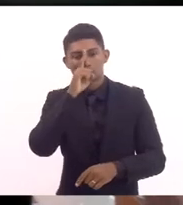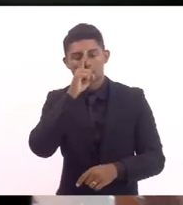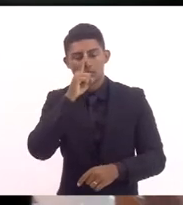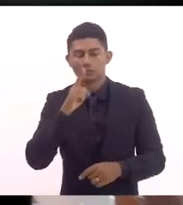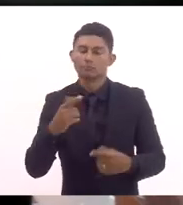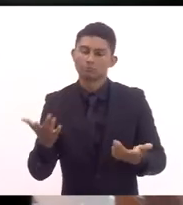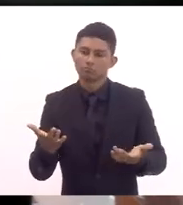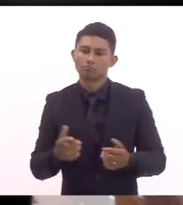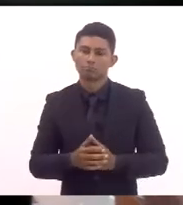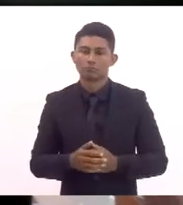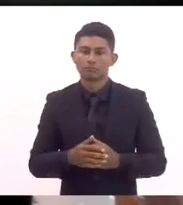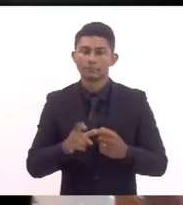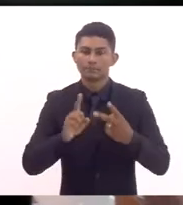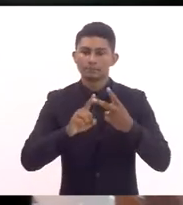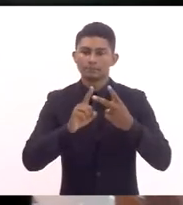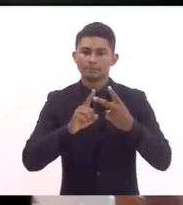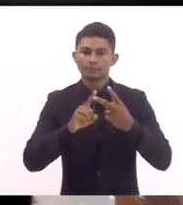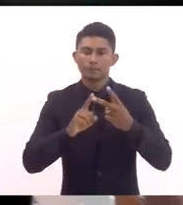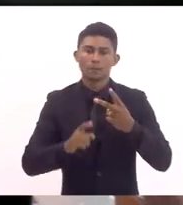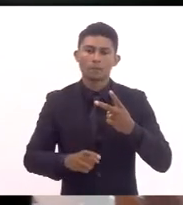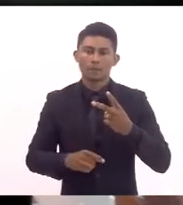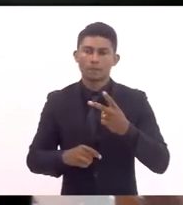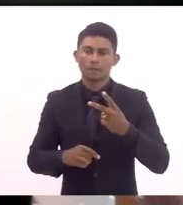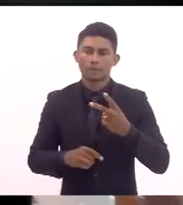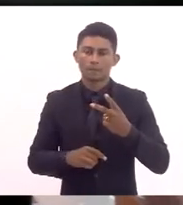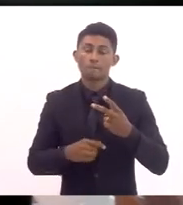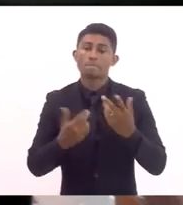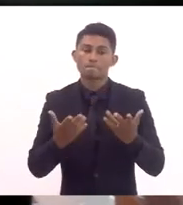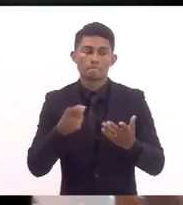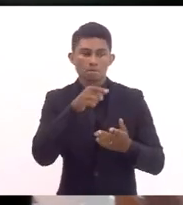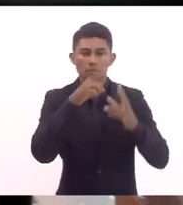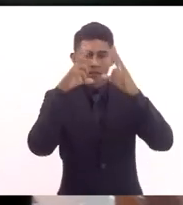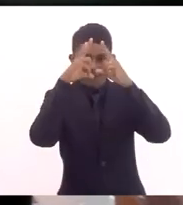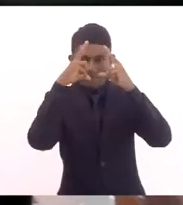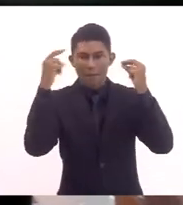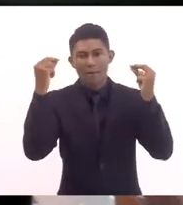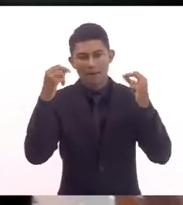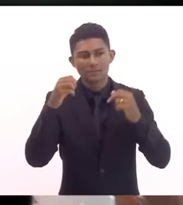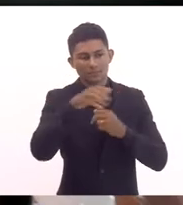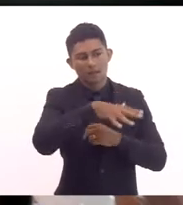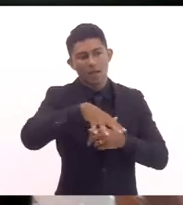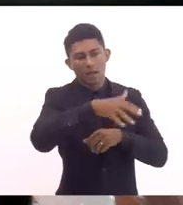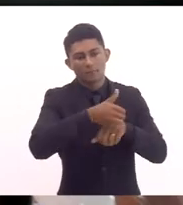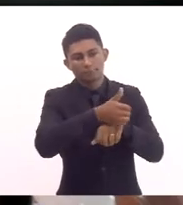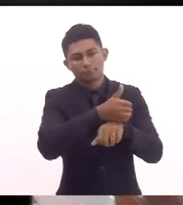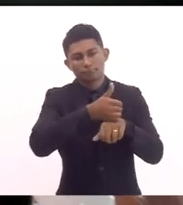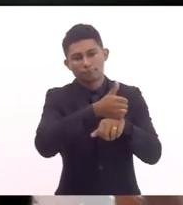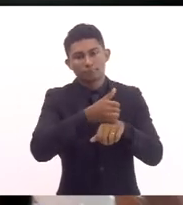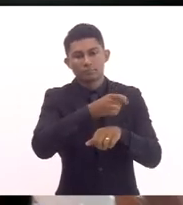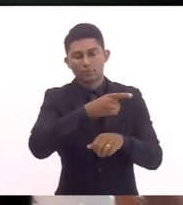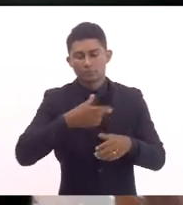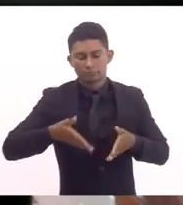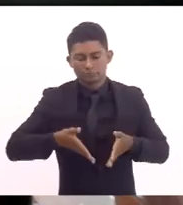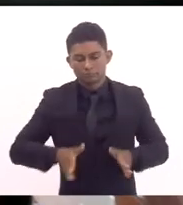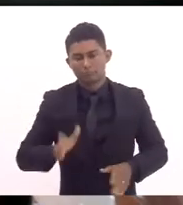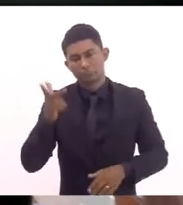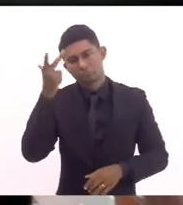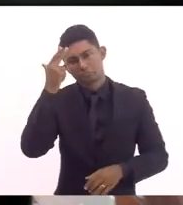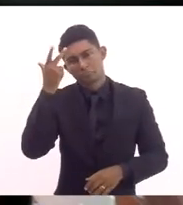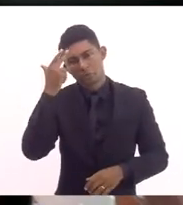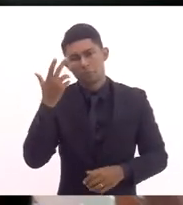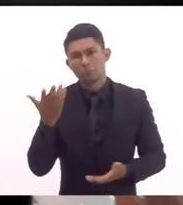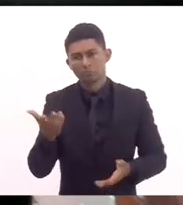parto normal o deixando enfermagem obstétrica para o parto normal sem distocia distopia